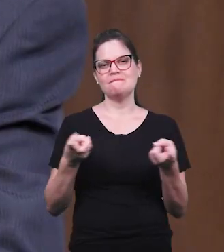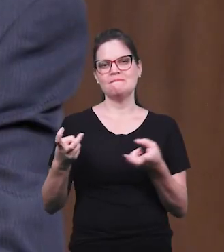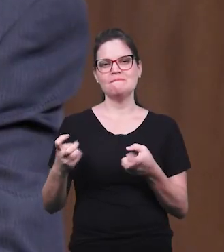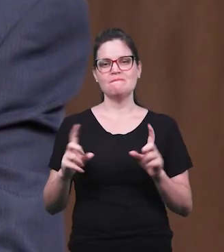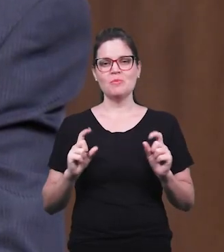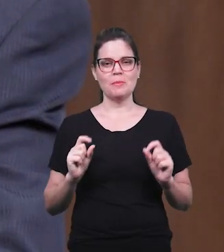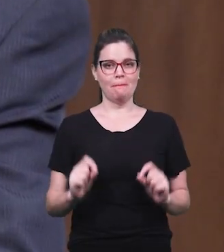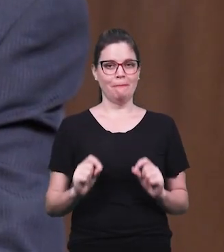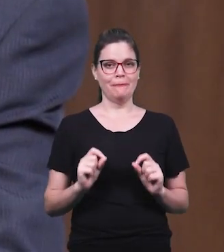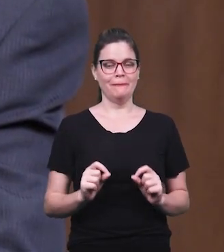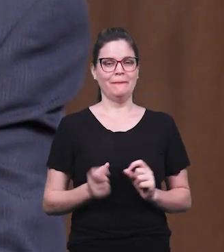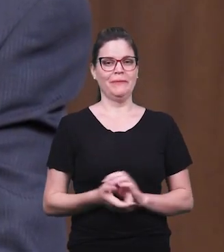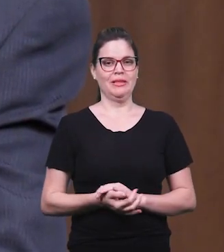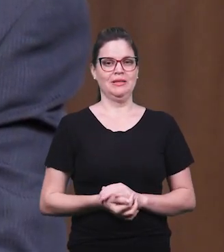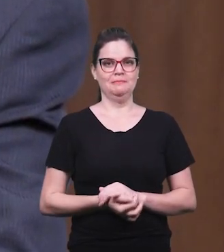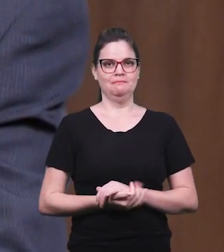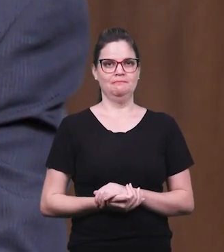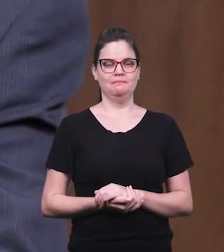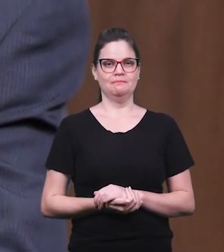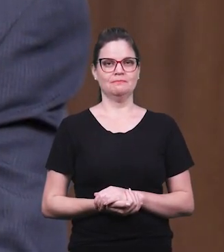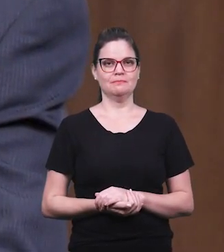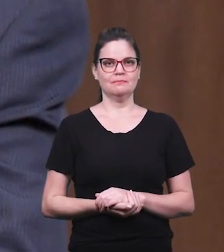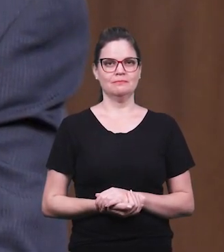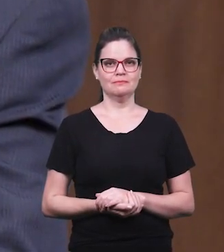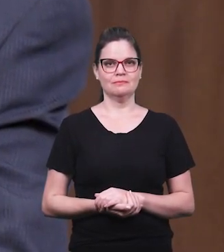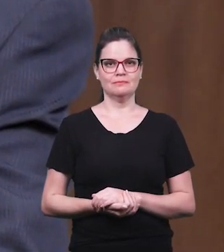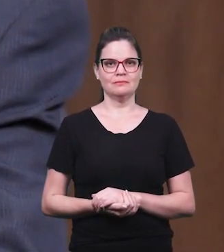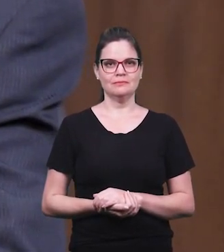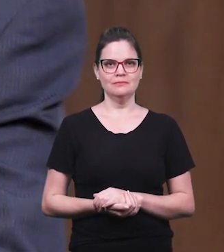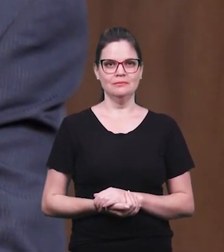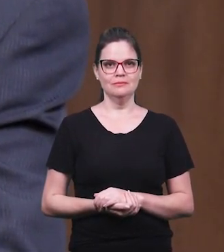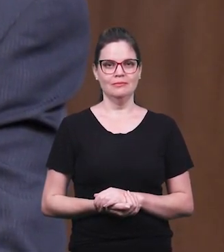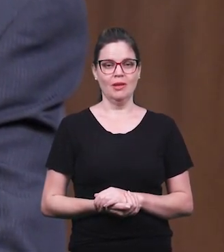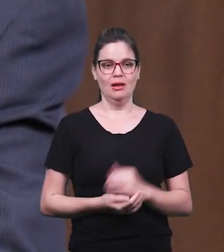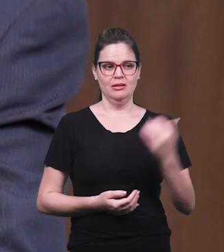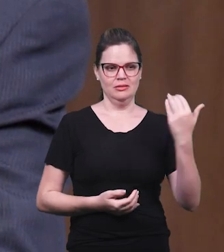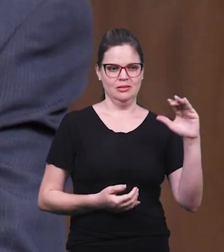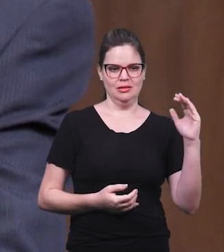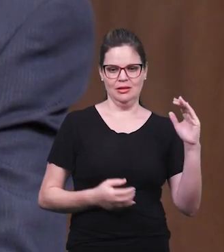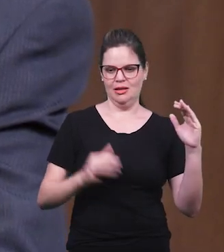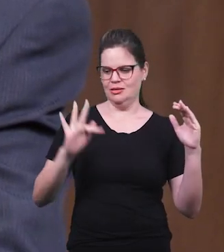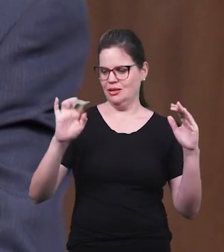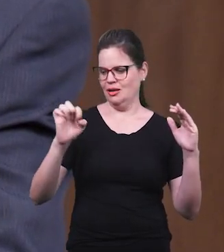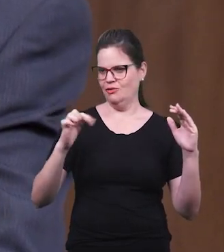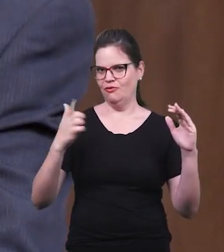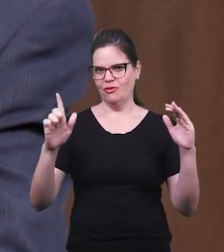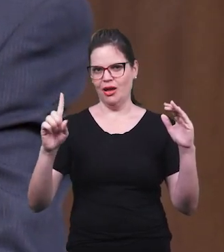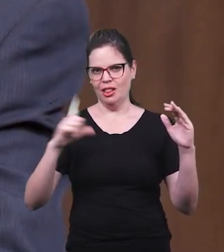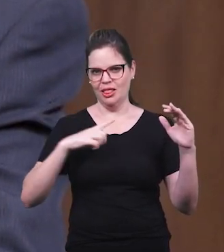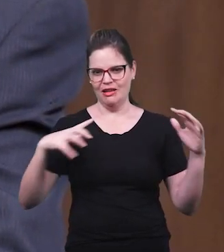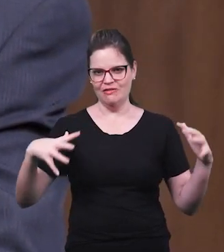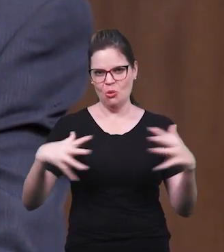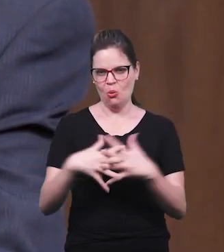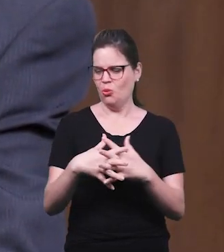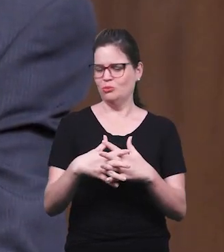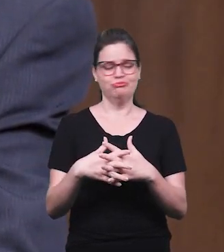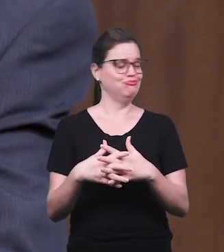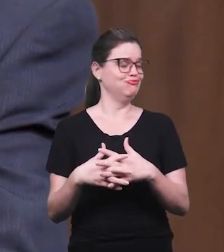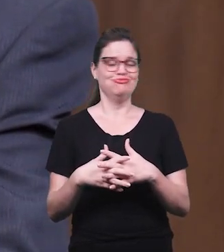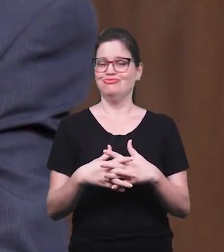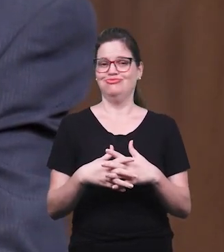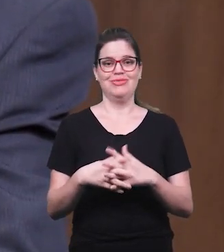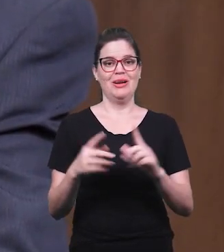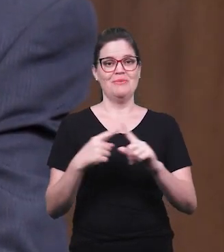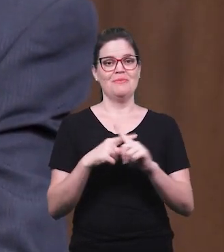Tiago, que não apenas houve conflito, jamais houve conflito entre ciência e fé. É verdade. O